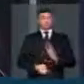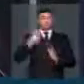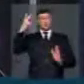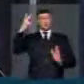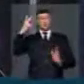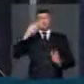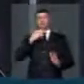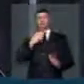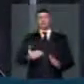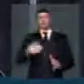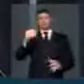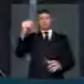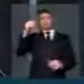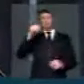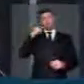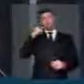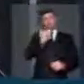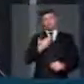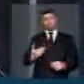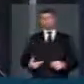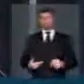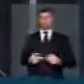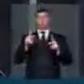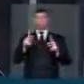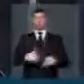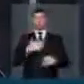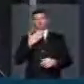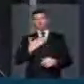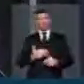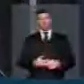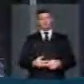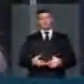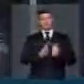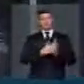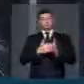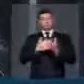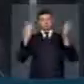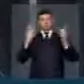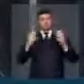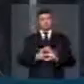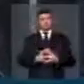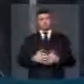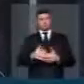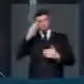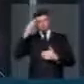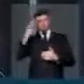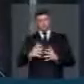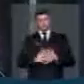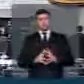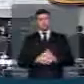a favor do advogado do povo. Parabéns, defensores públicos do Brasil. Muito obrigado.